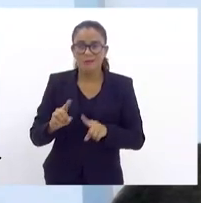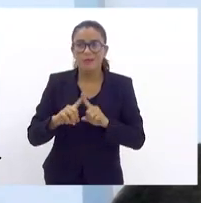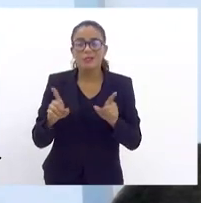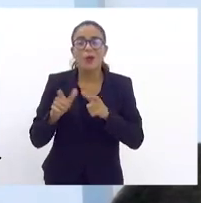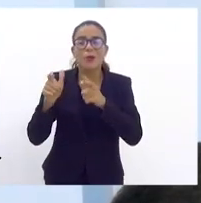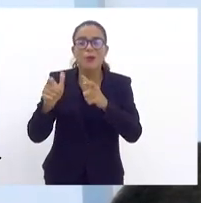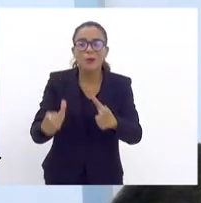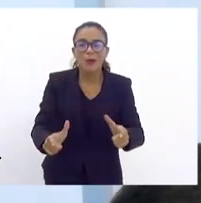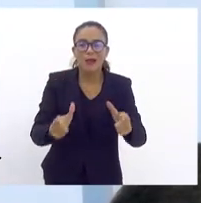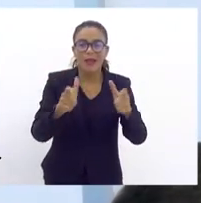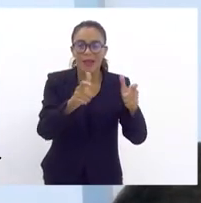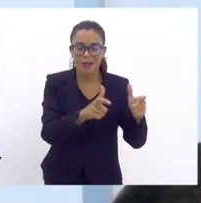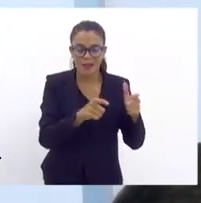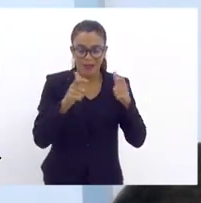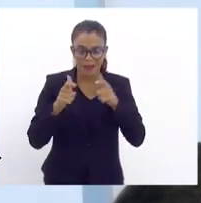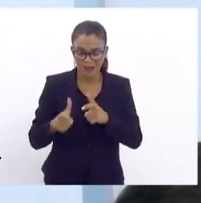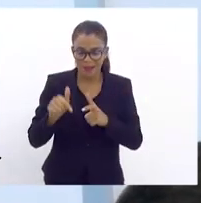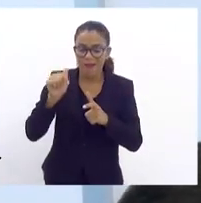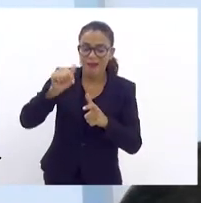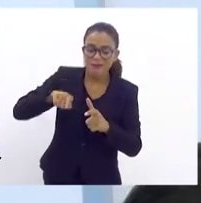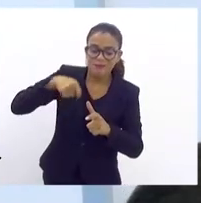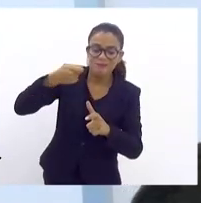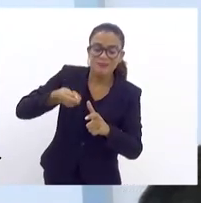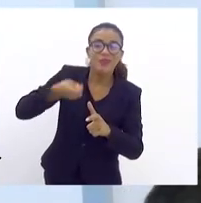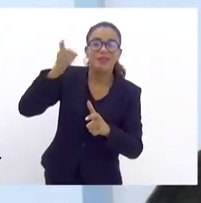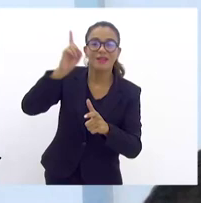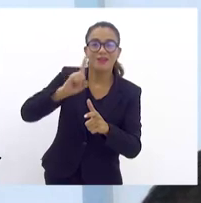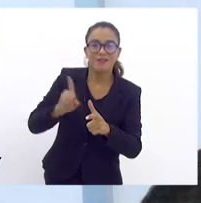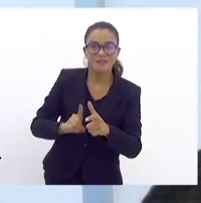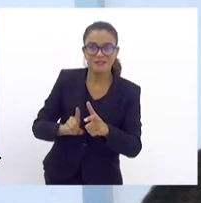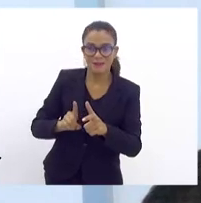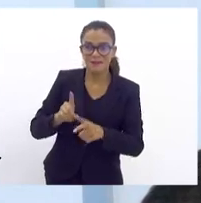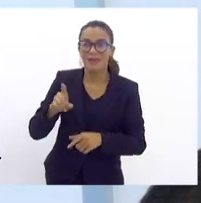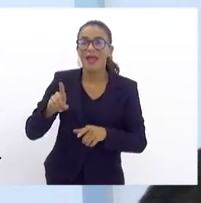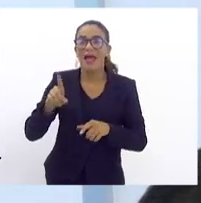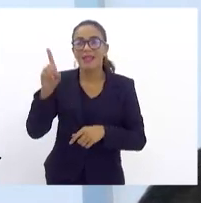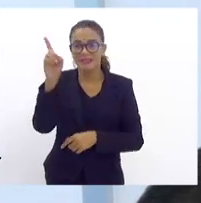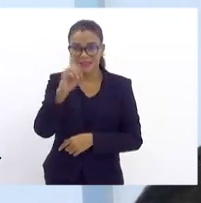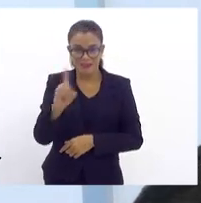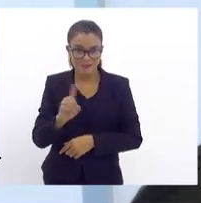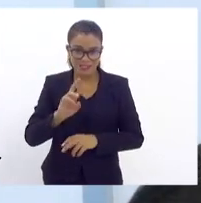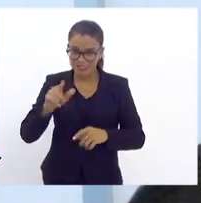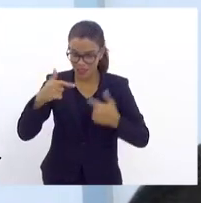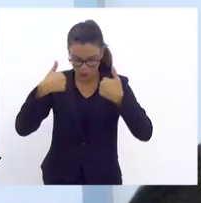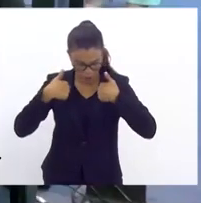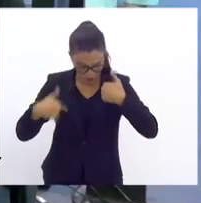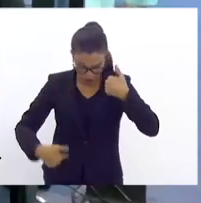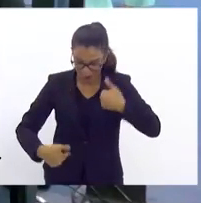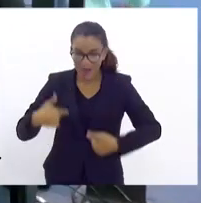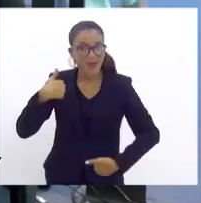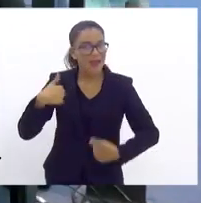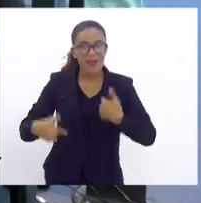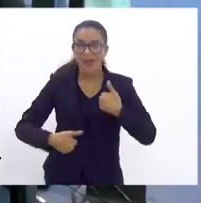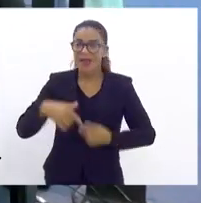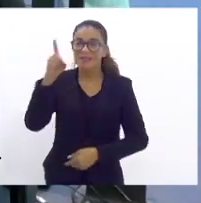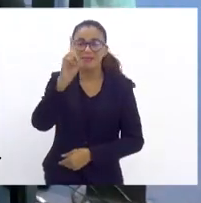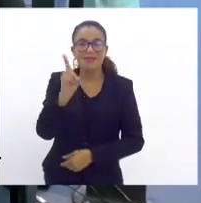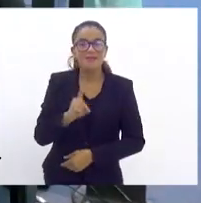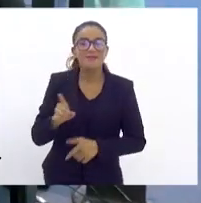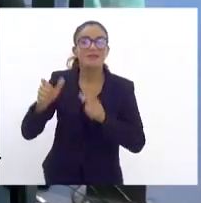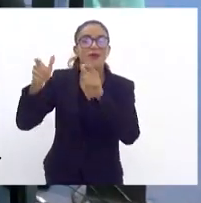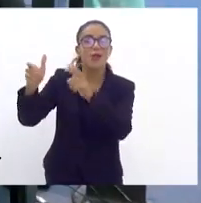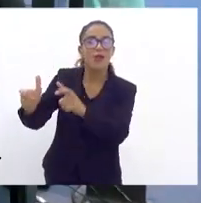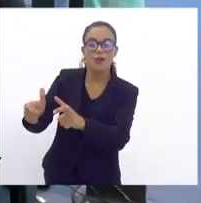locais de lugares que são deficientes e por isso a doutora não está na pessoa deficiência está no ambiente